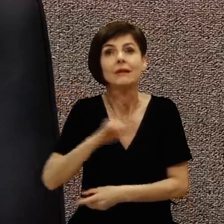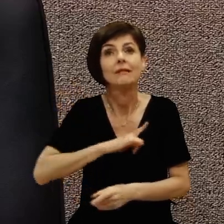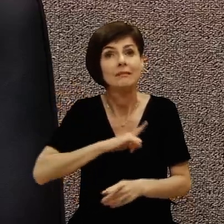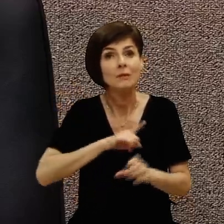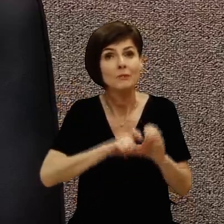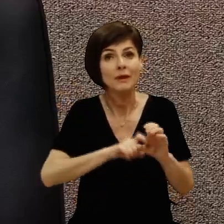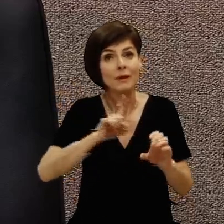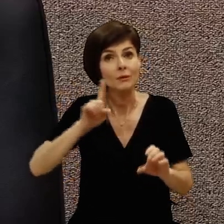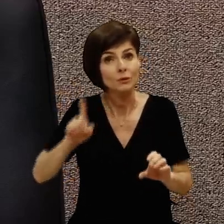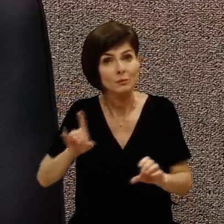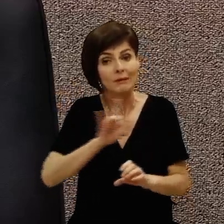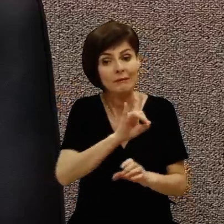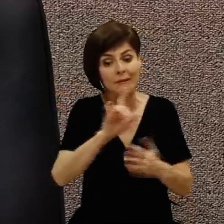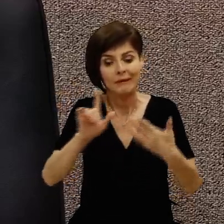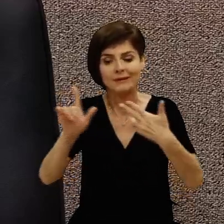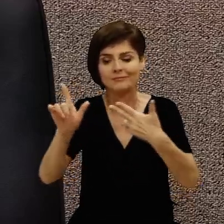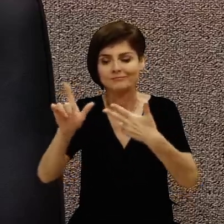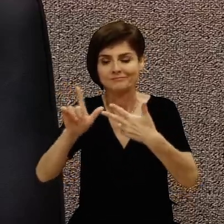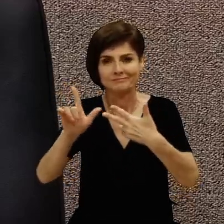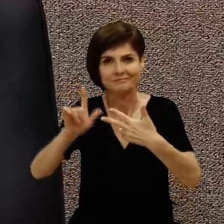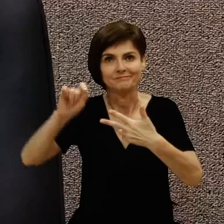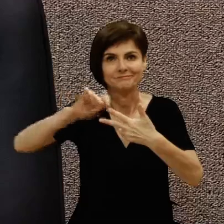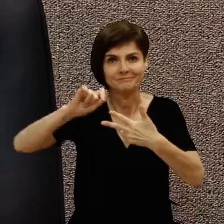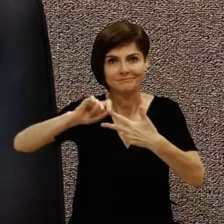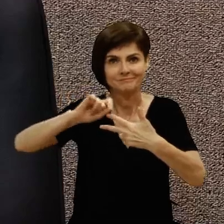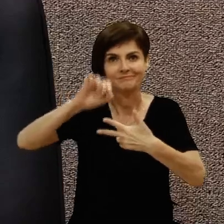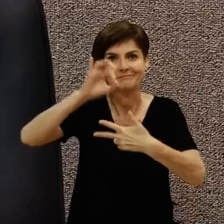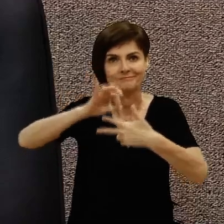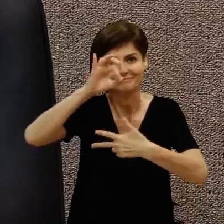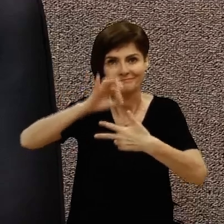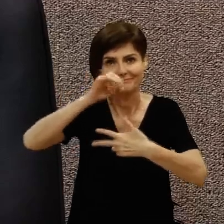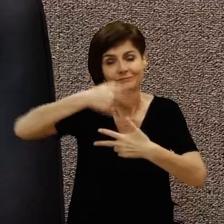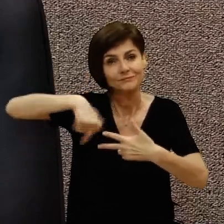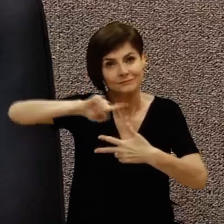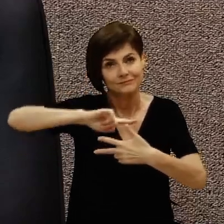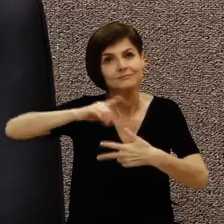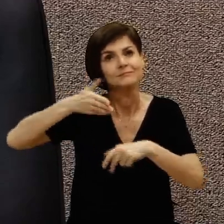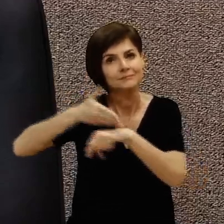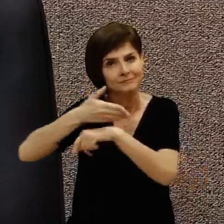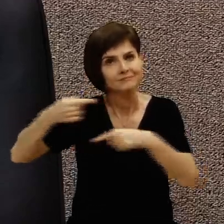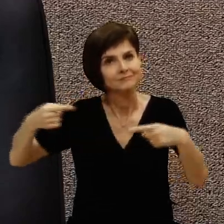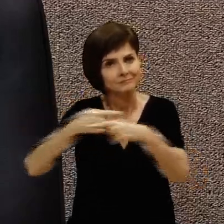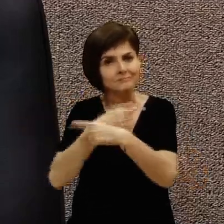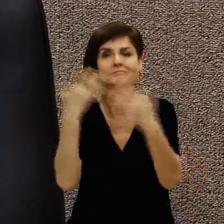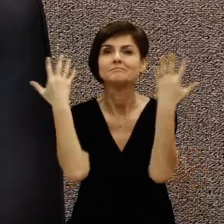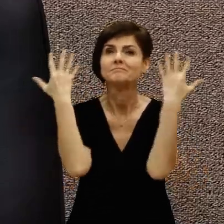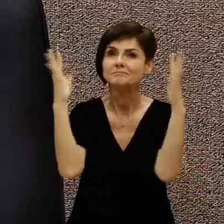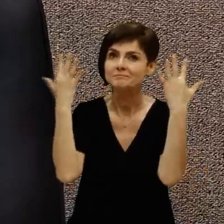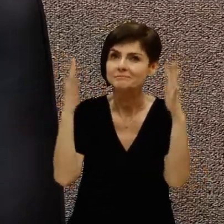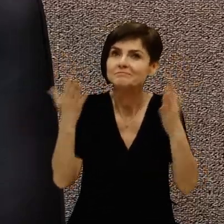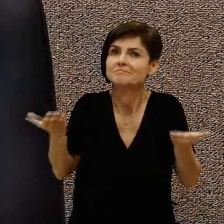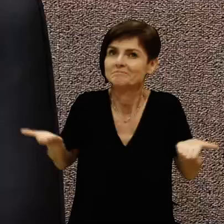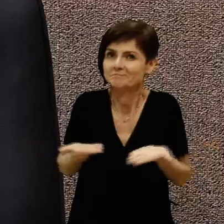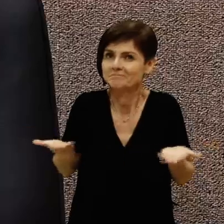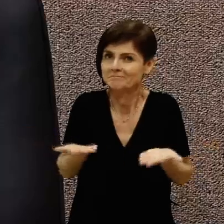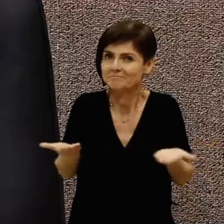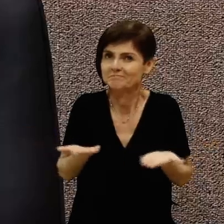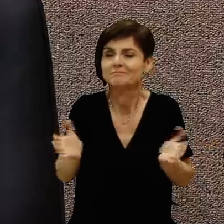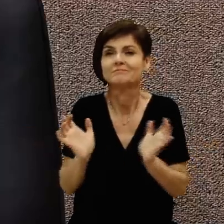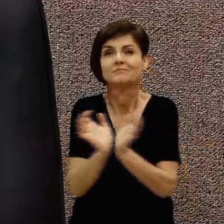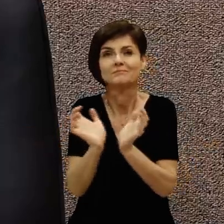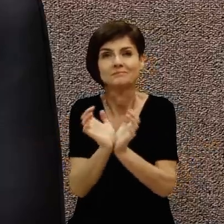cada poder. Então, nós que já tivemos a oportunidade de participar de oposição, parabenizar a oposição